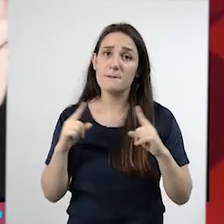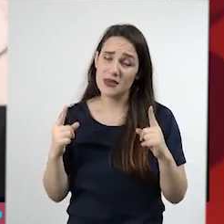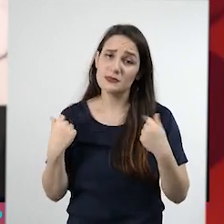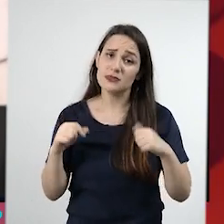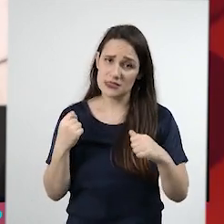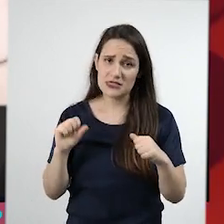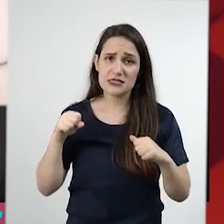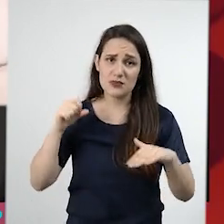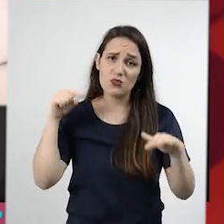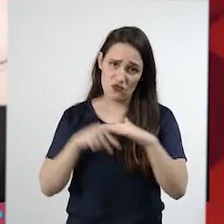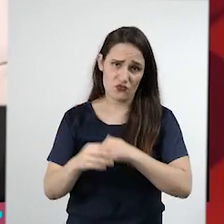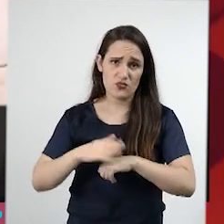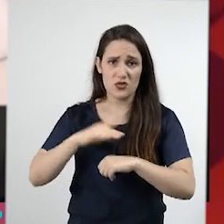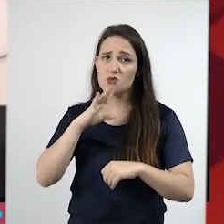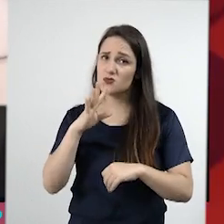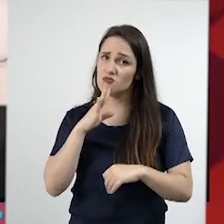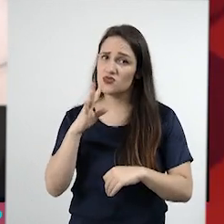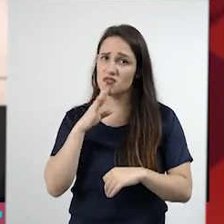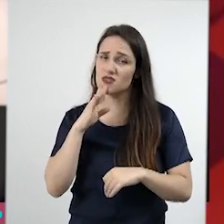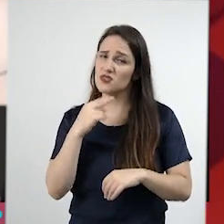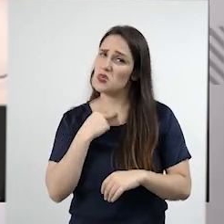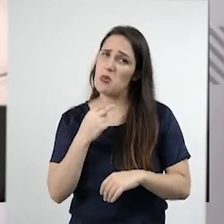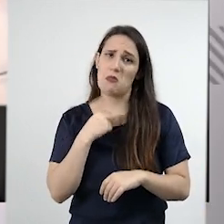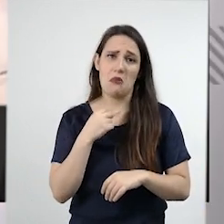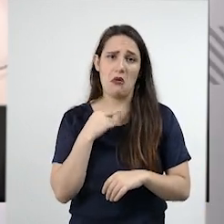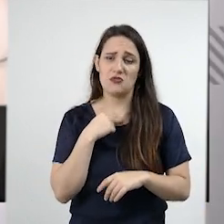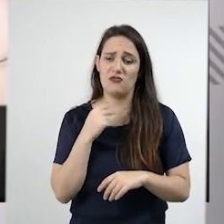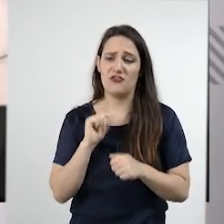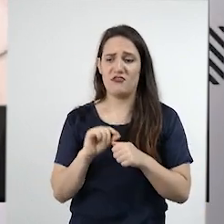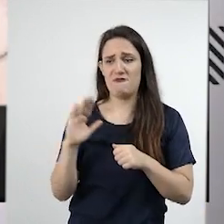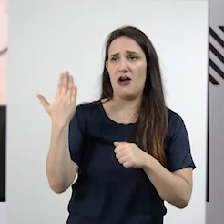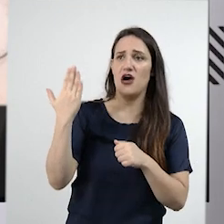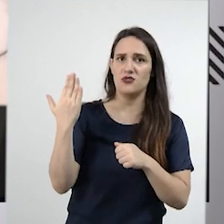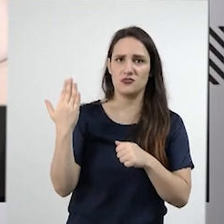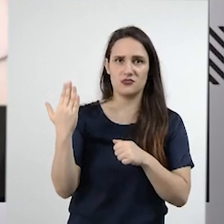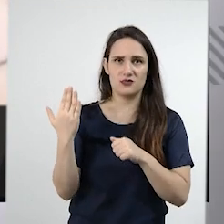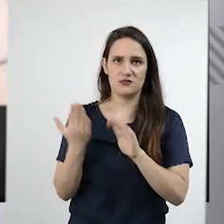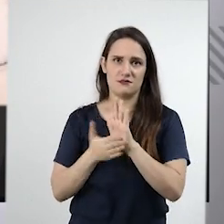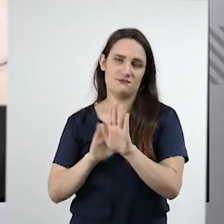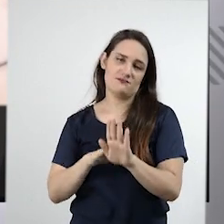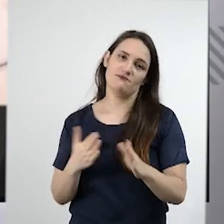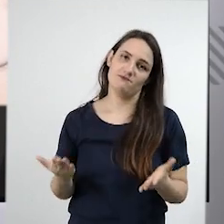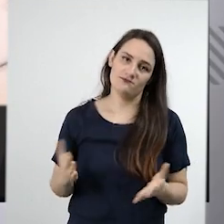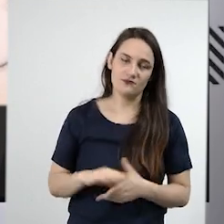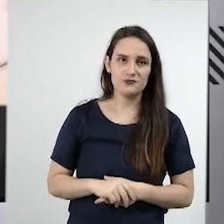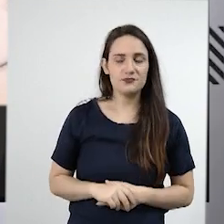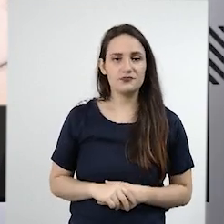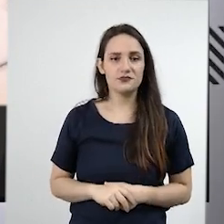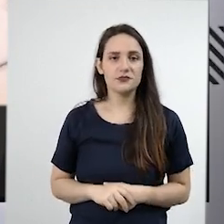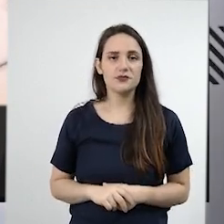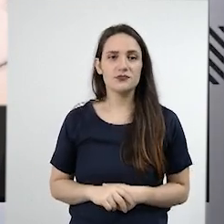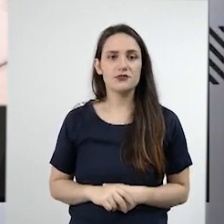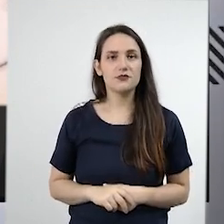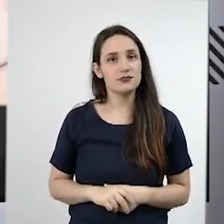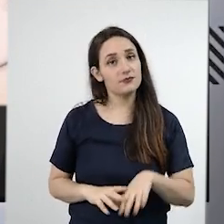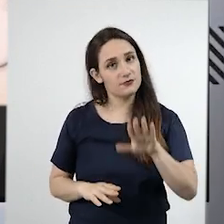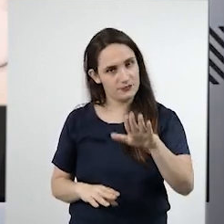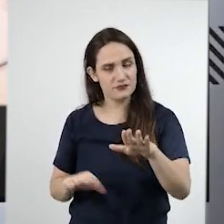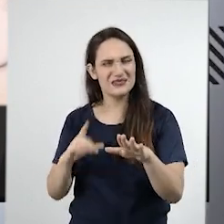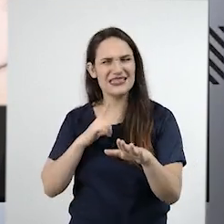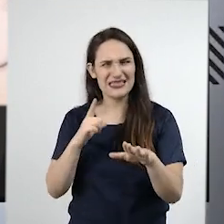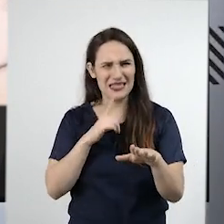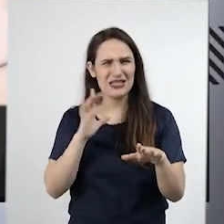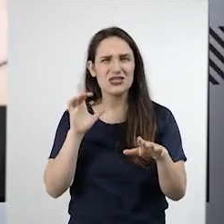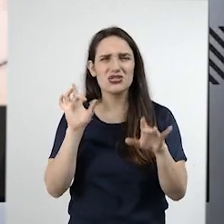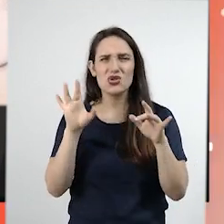tipo de postagem ou de forma de postagem. A gente não pode ver também só o lado negativo nessa